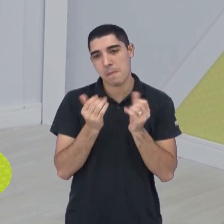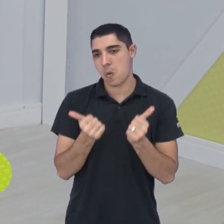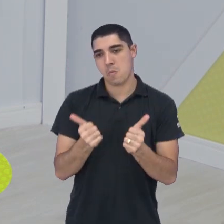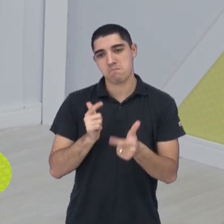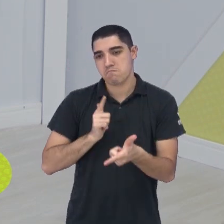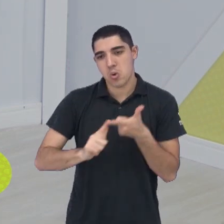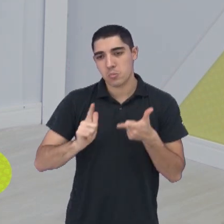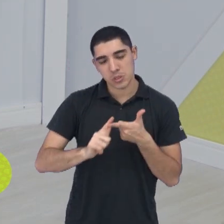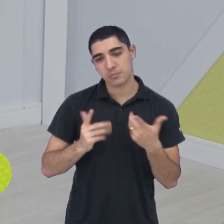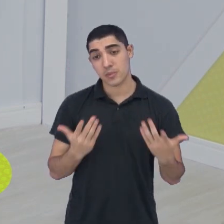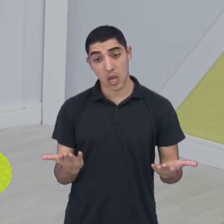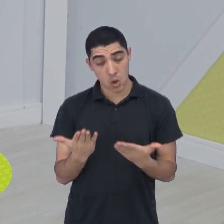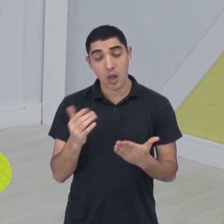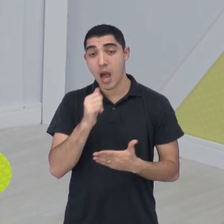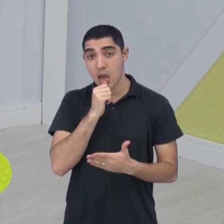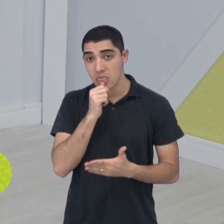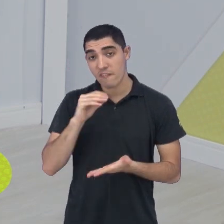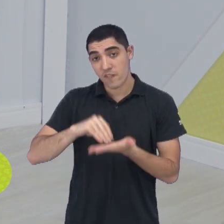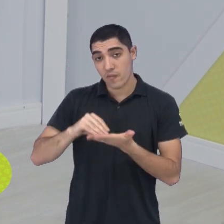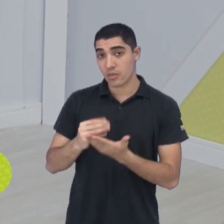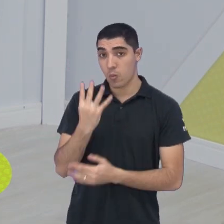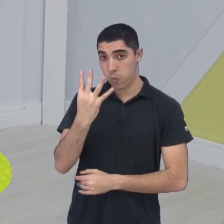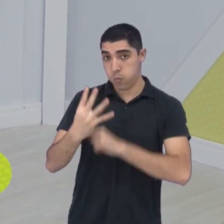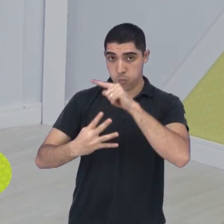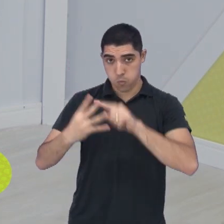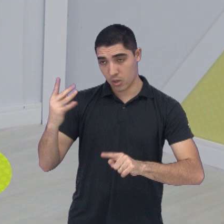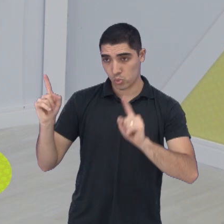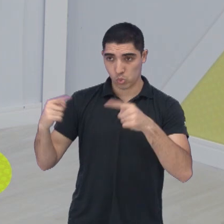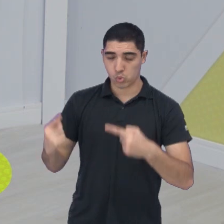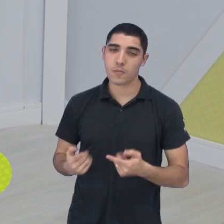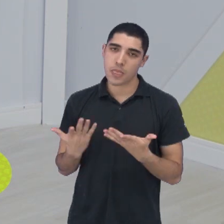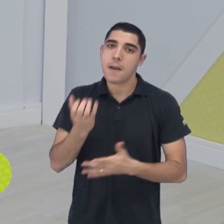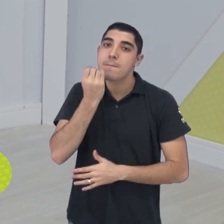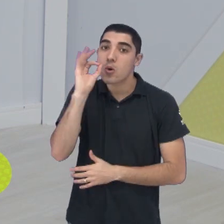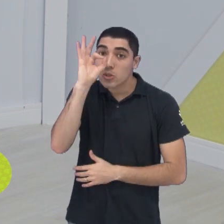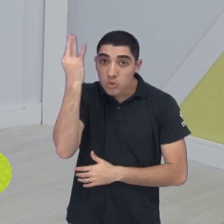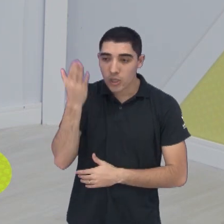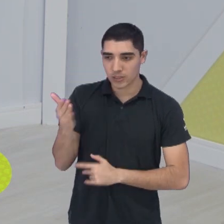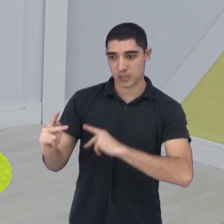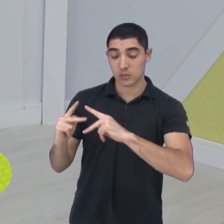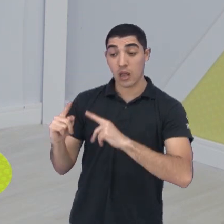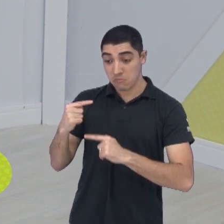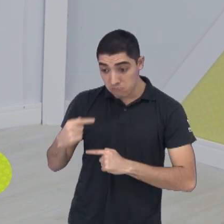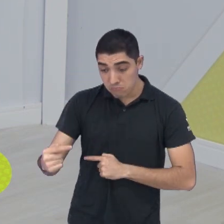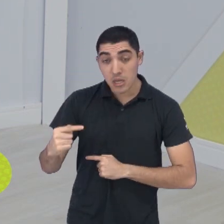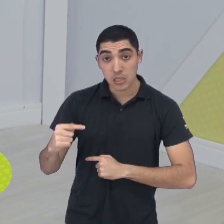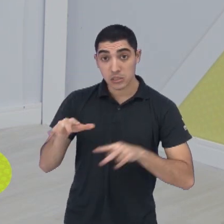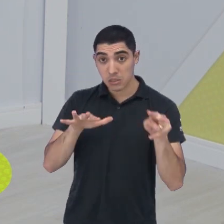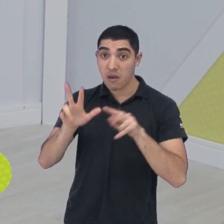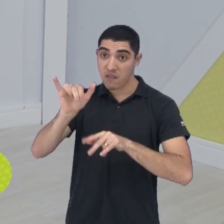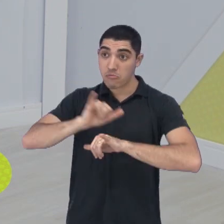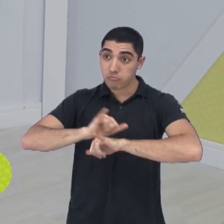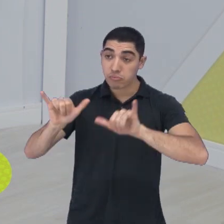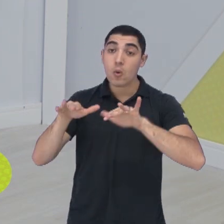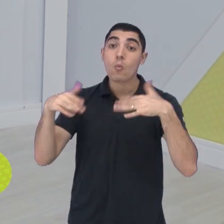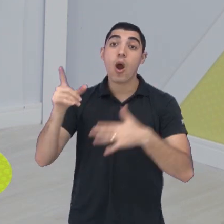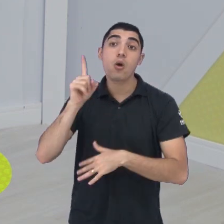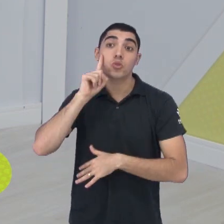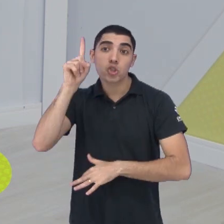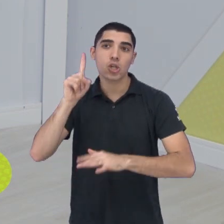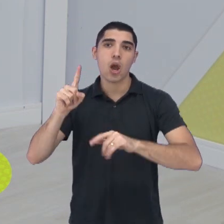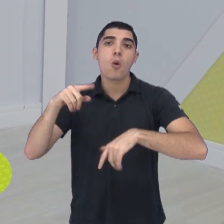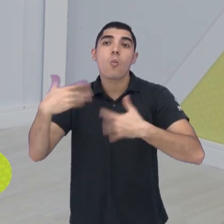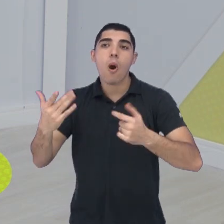mais 4 jogos para definir as quartas de final. Sucesso. Essa semana já deve definir aí pelo menos a primeira rodada desta fase